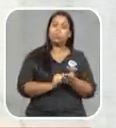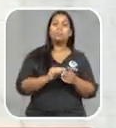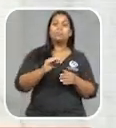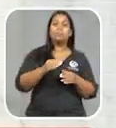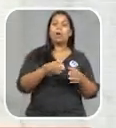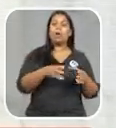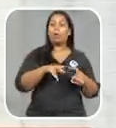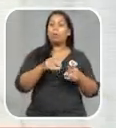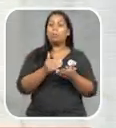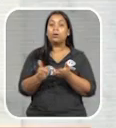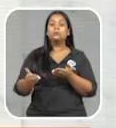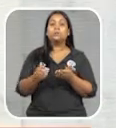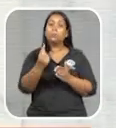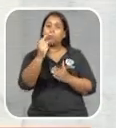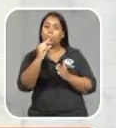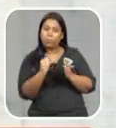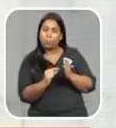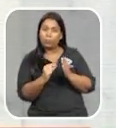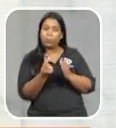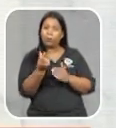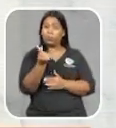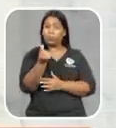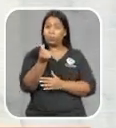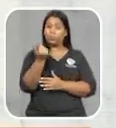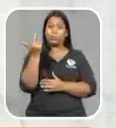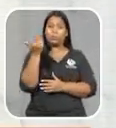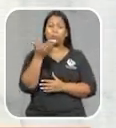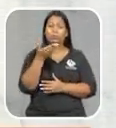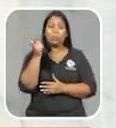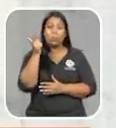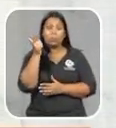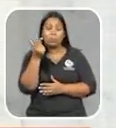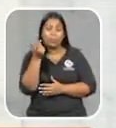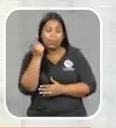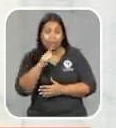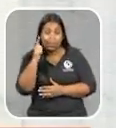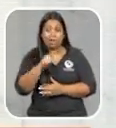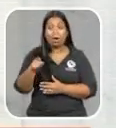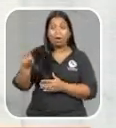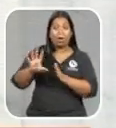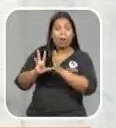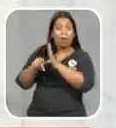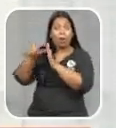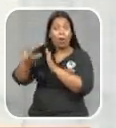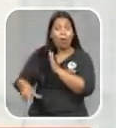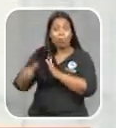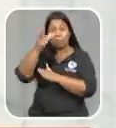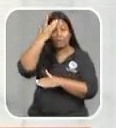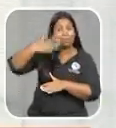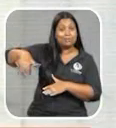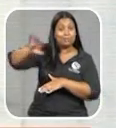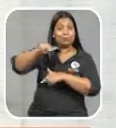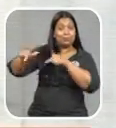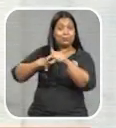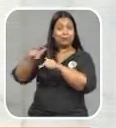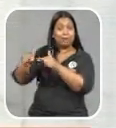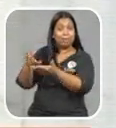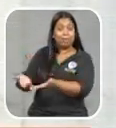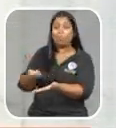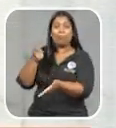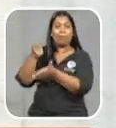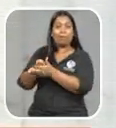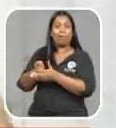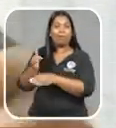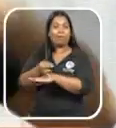a sacanear os trabalhadores, roubar dinheiro deles de várias maneiras, não paga férias, não paga os direitos e dá calote no final.